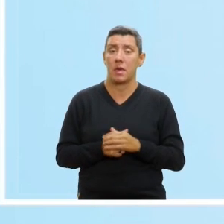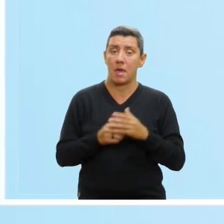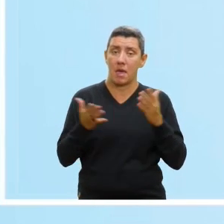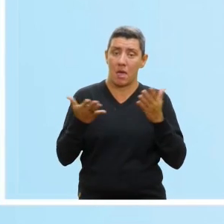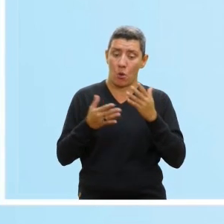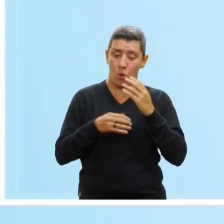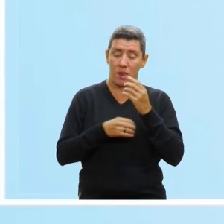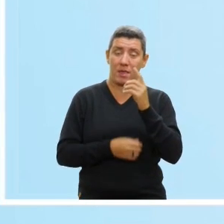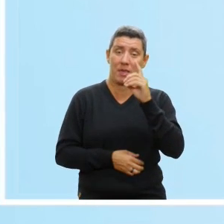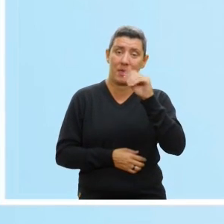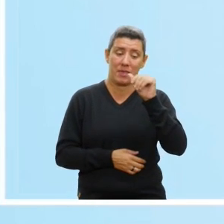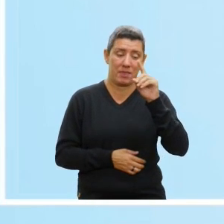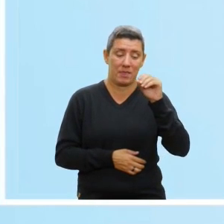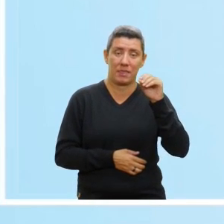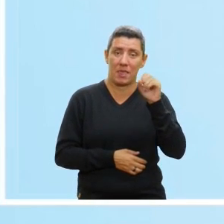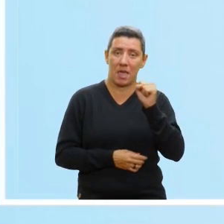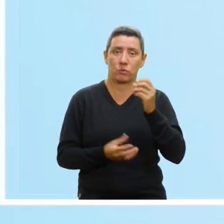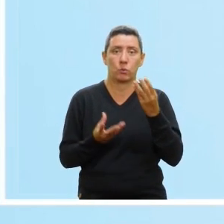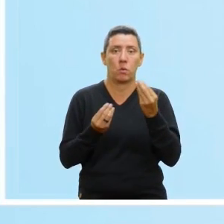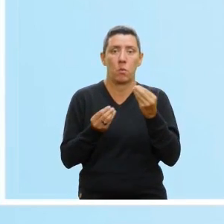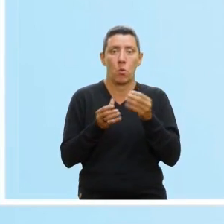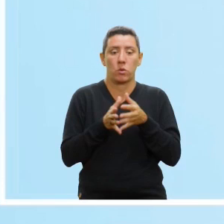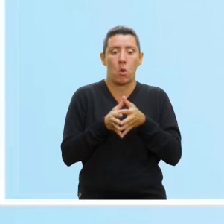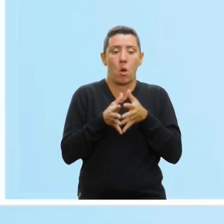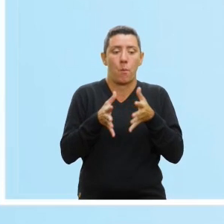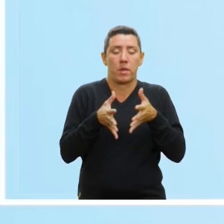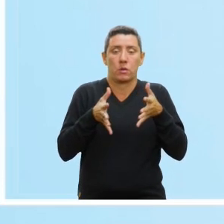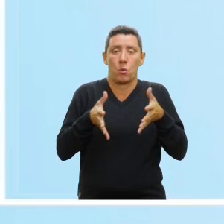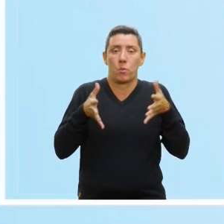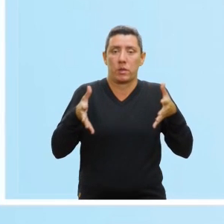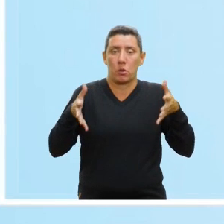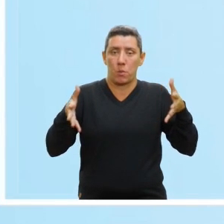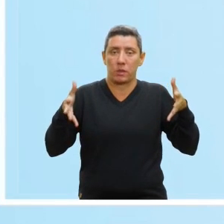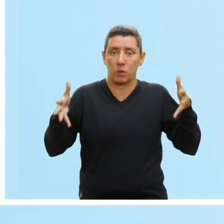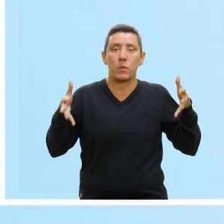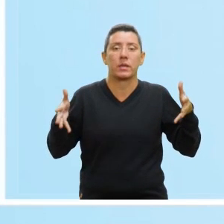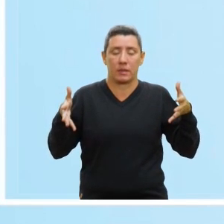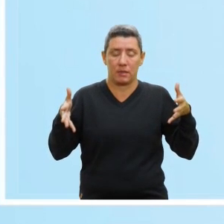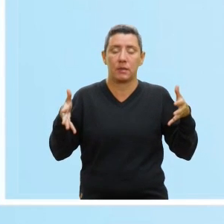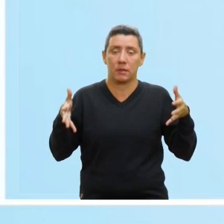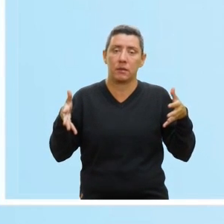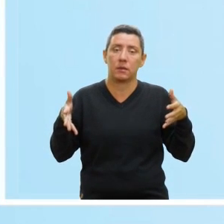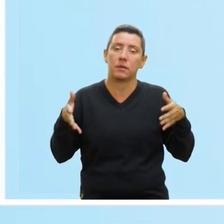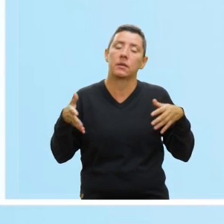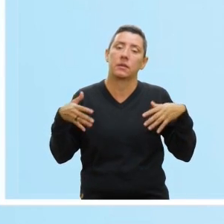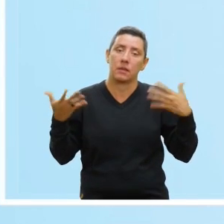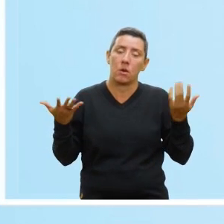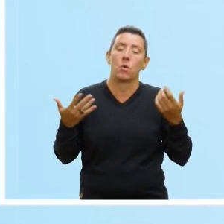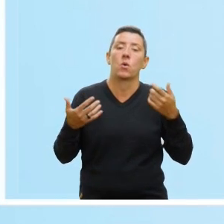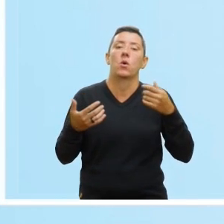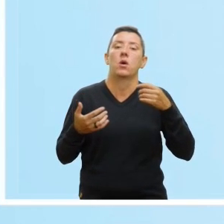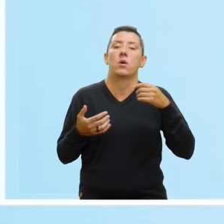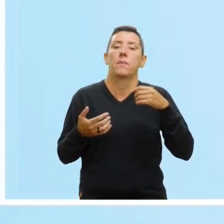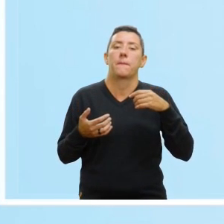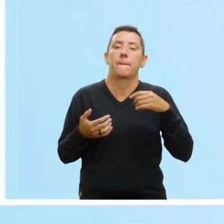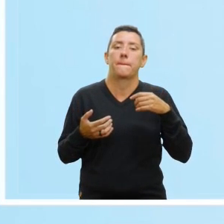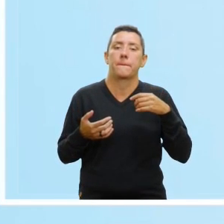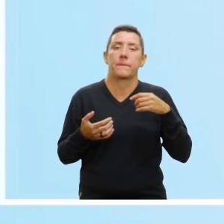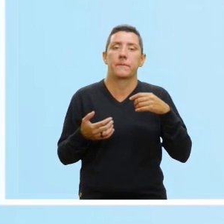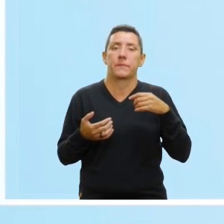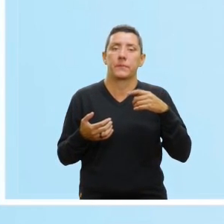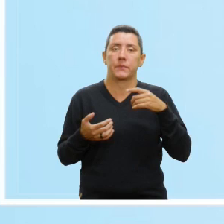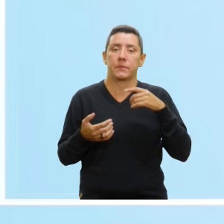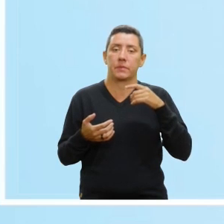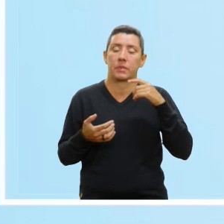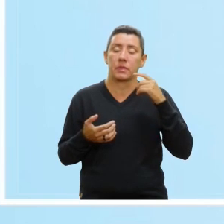aumenta e é exponencial. As previsões para aumento de dados são cada vez maiores. Então,